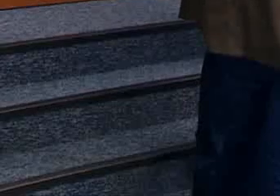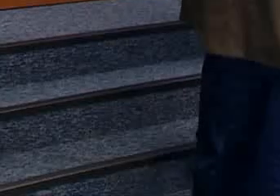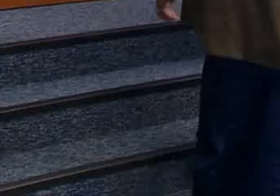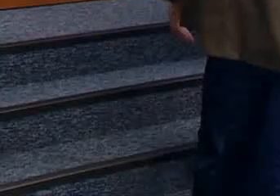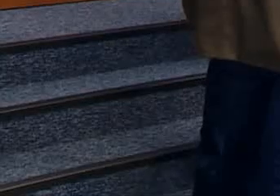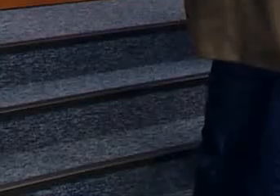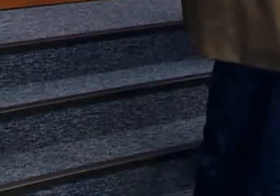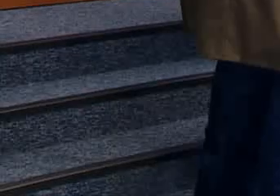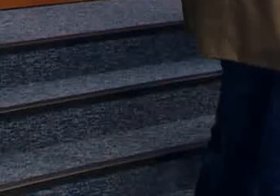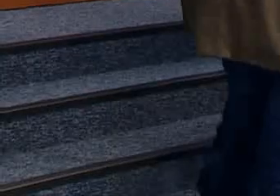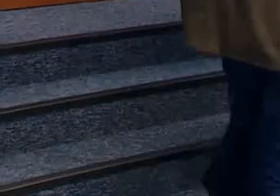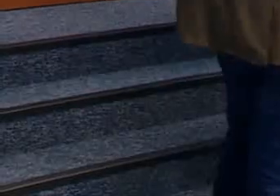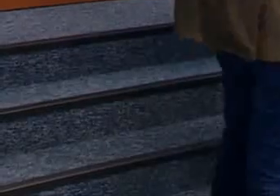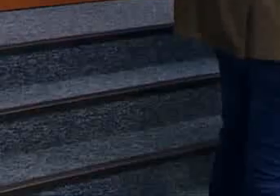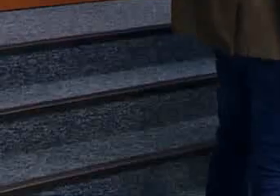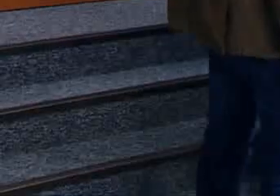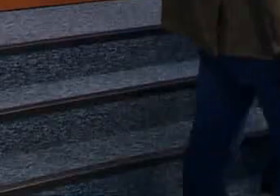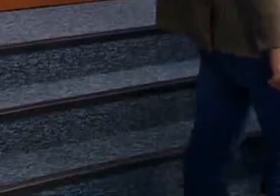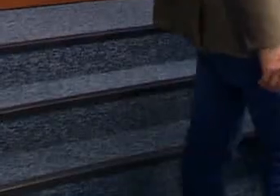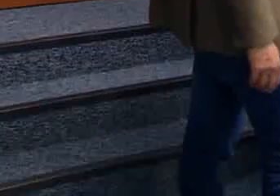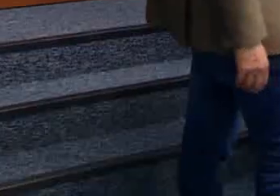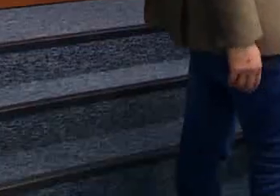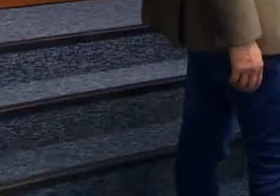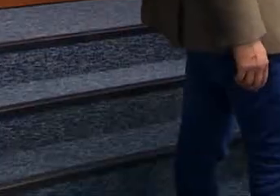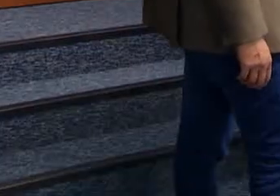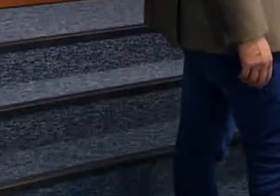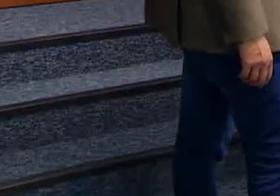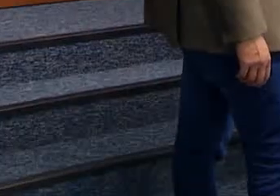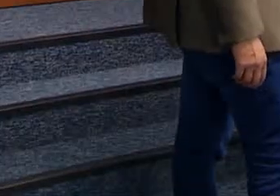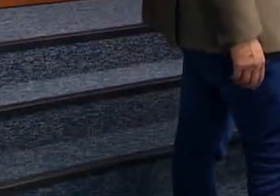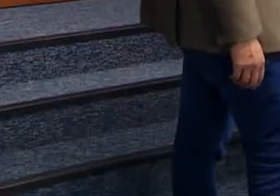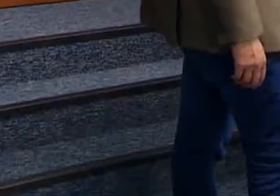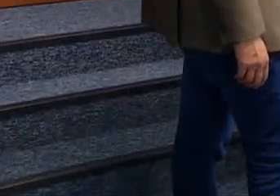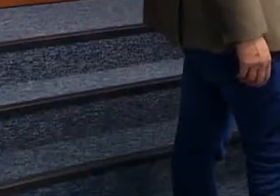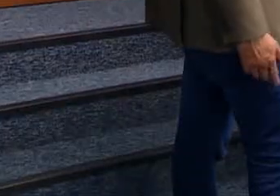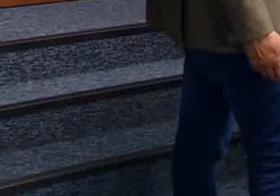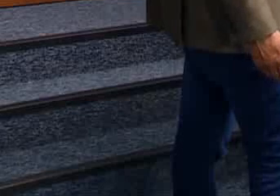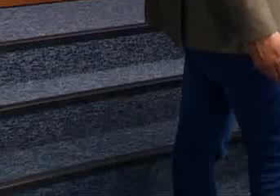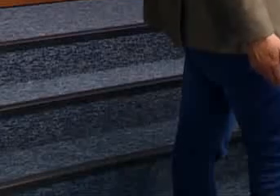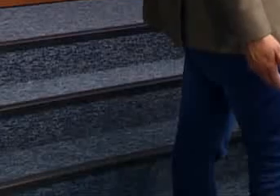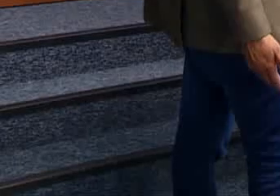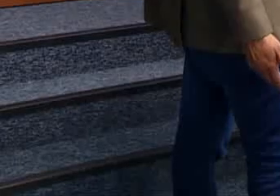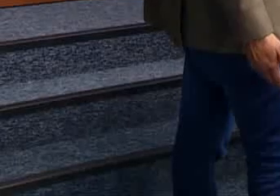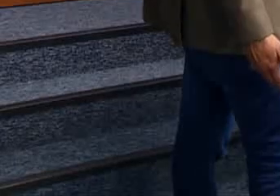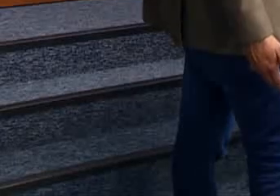do Cachorrão, vereador Fausto Pérez.